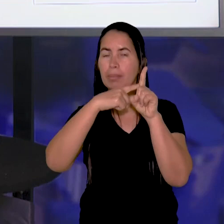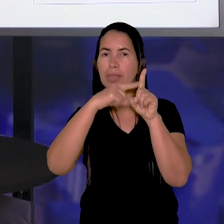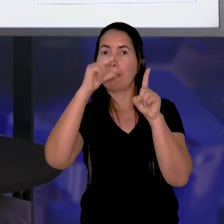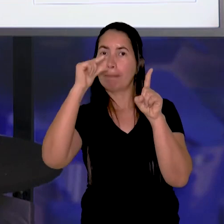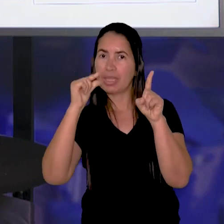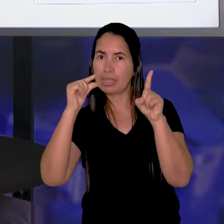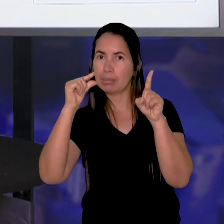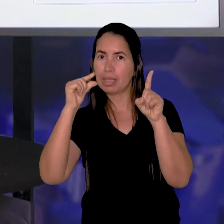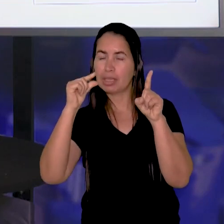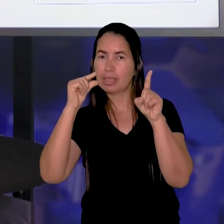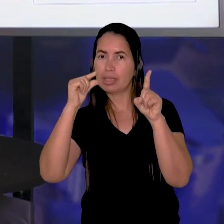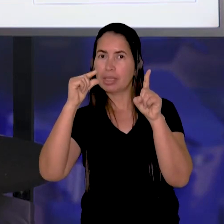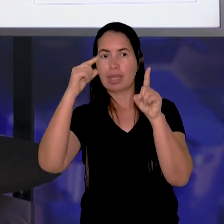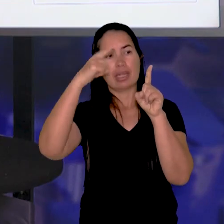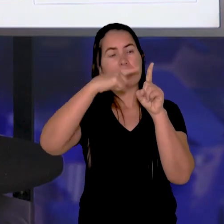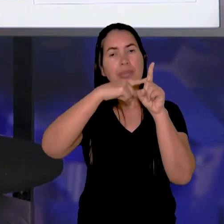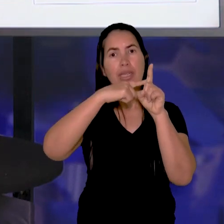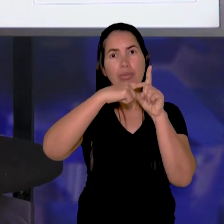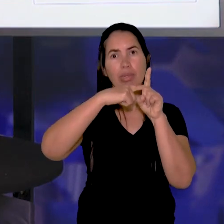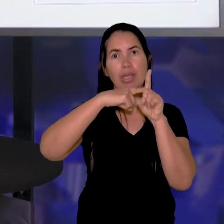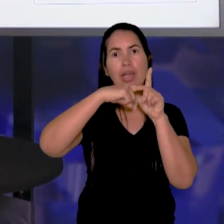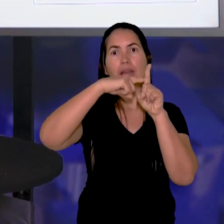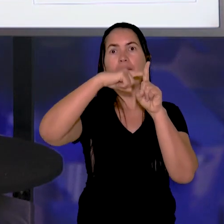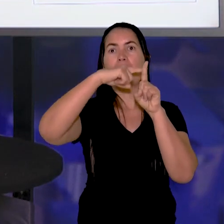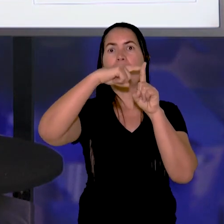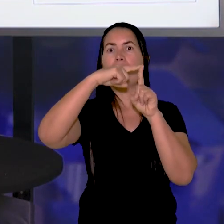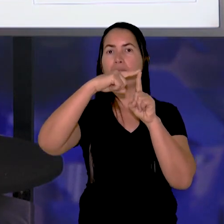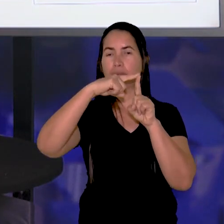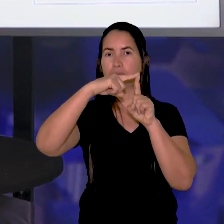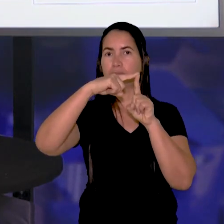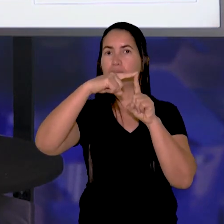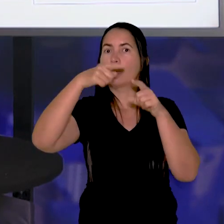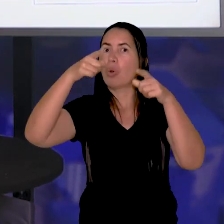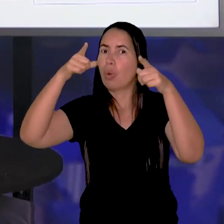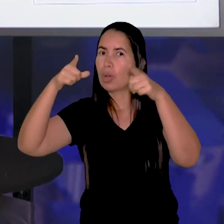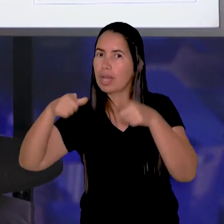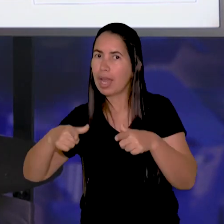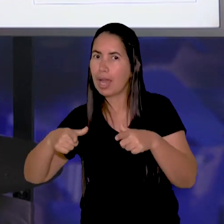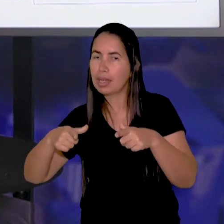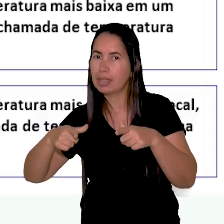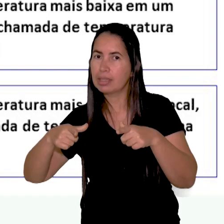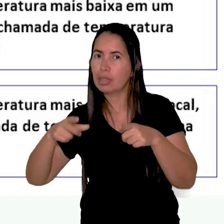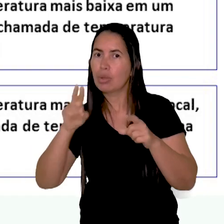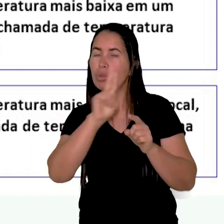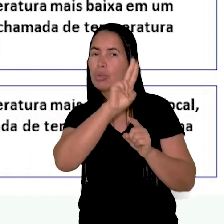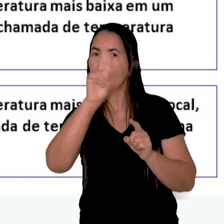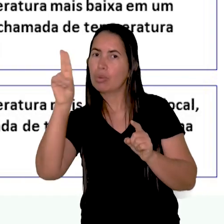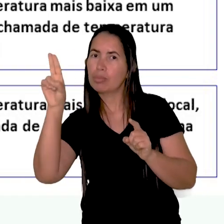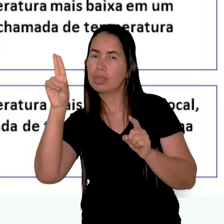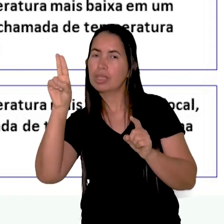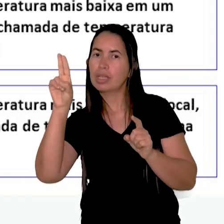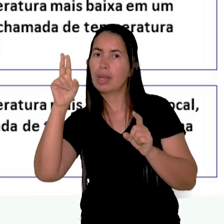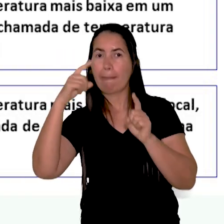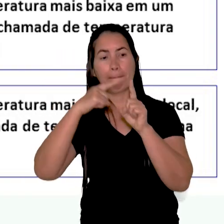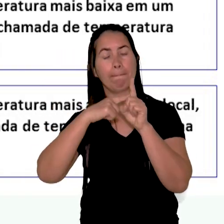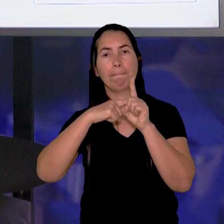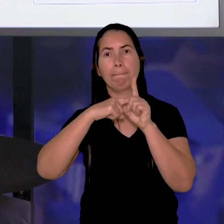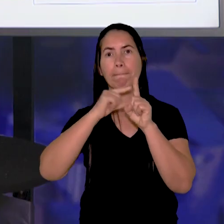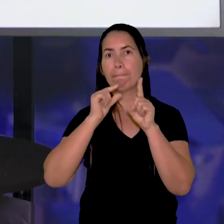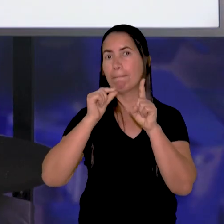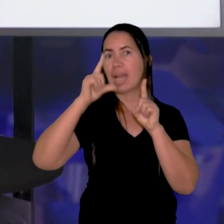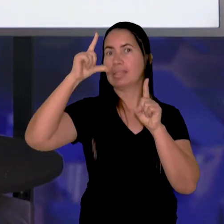mínima. E a temperatura mais alta de um local é chamada de temperatura